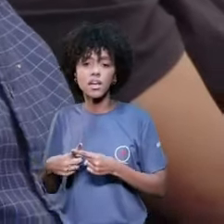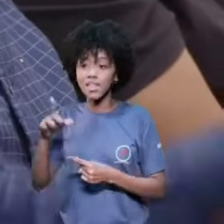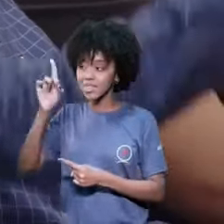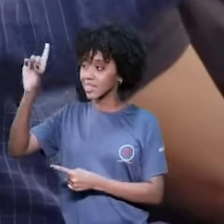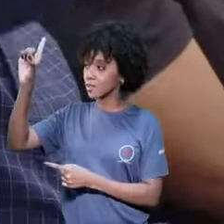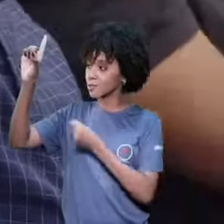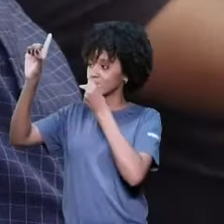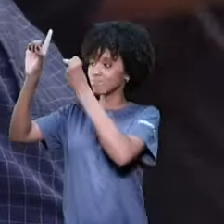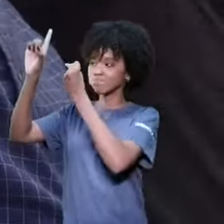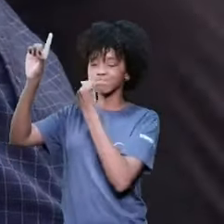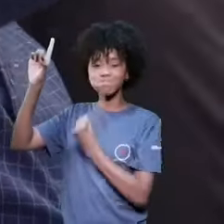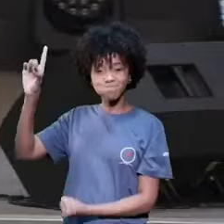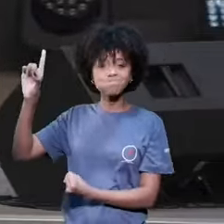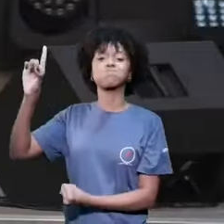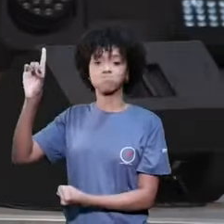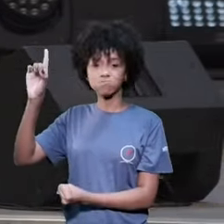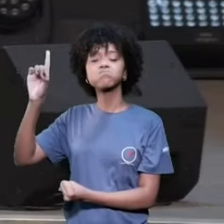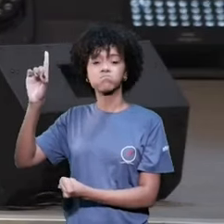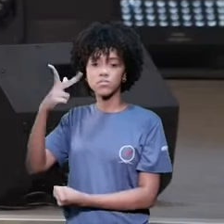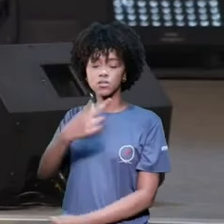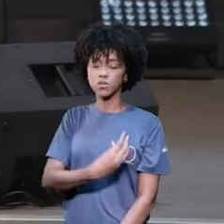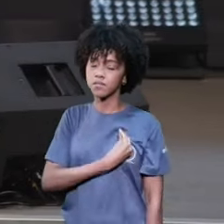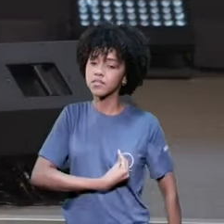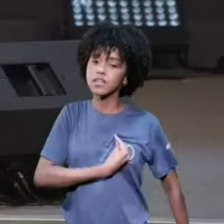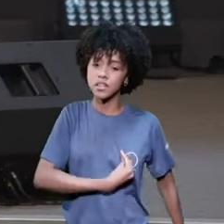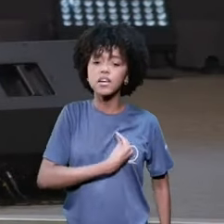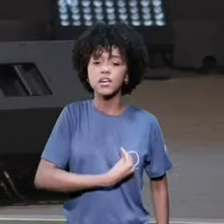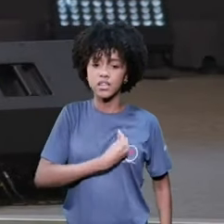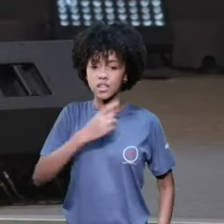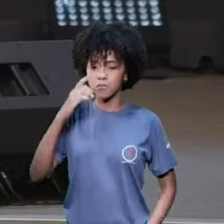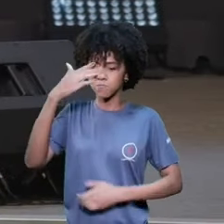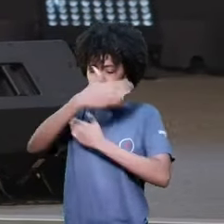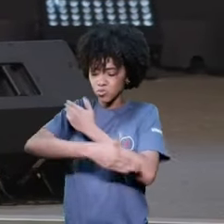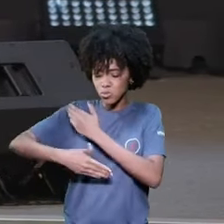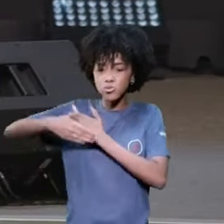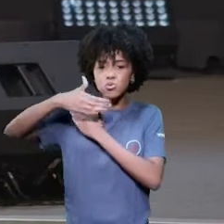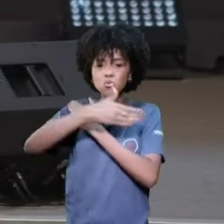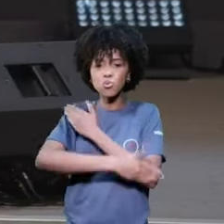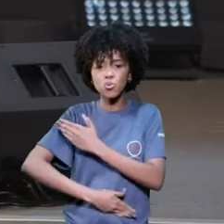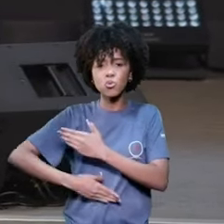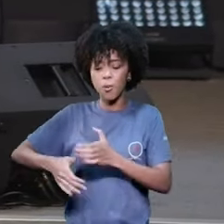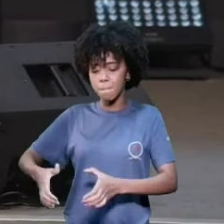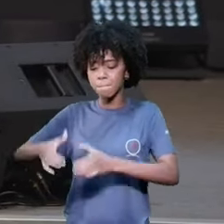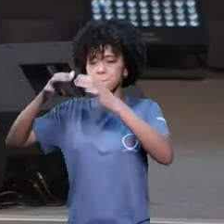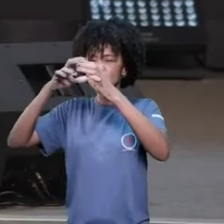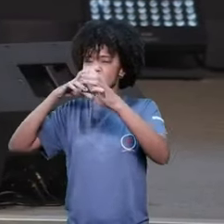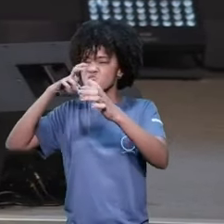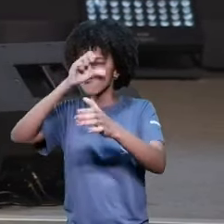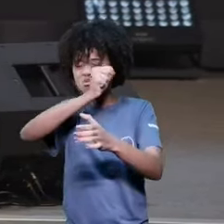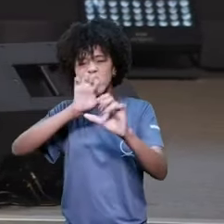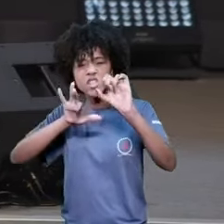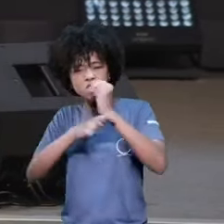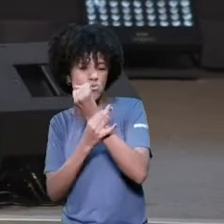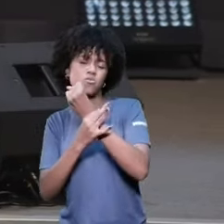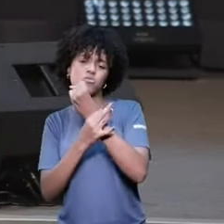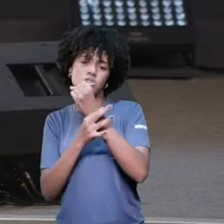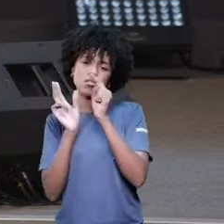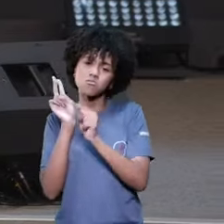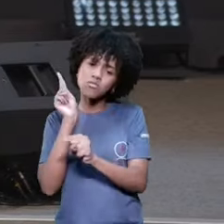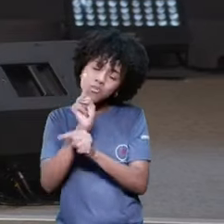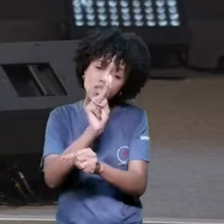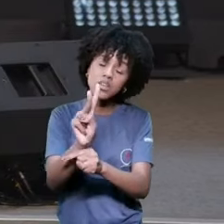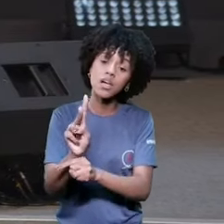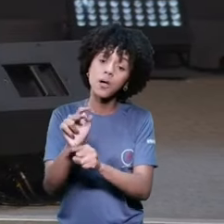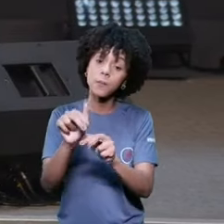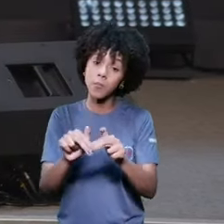poderosa do nosso Deus que está sobre a tua vida. É o escudo, é a fortaleza de Deus que vai à tua frente. É por